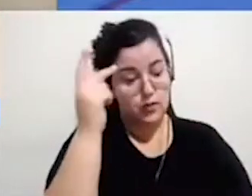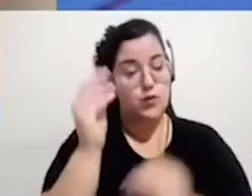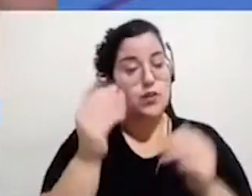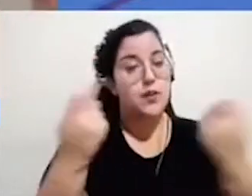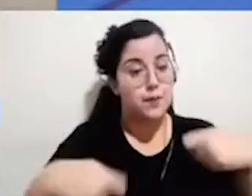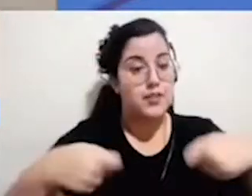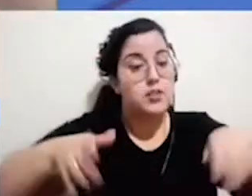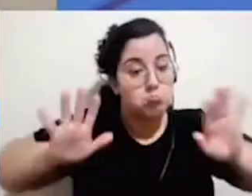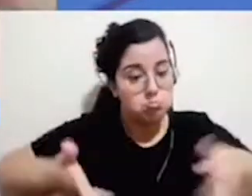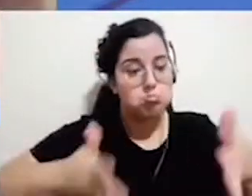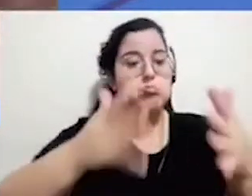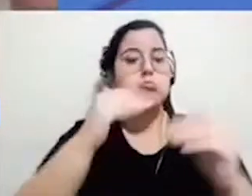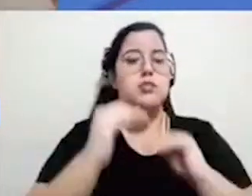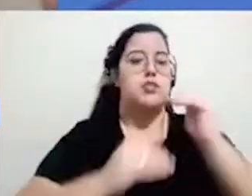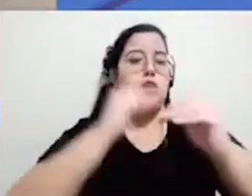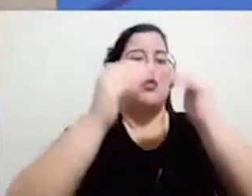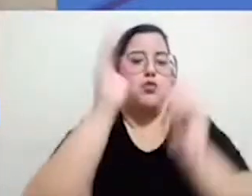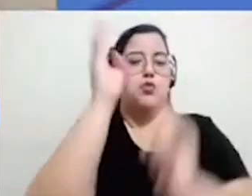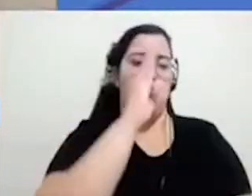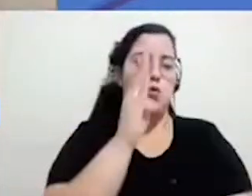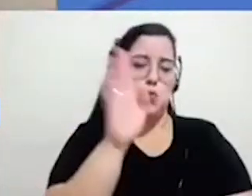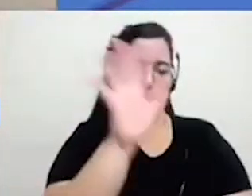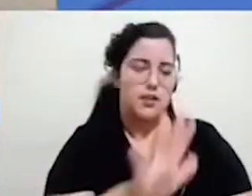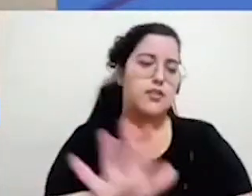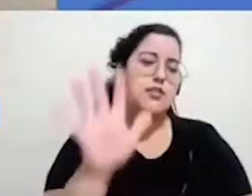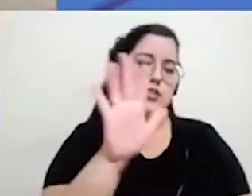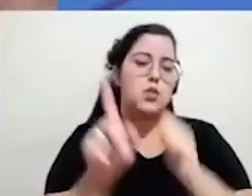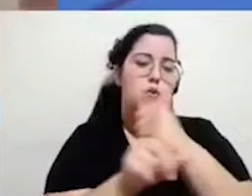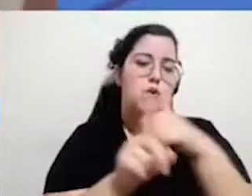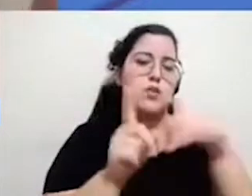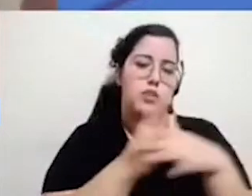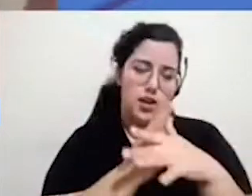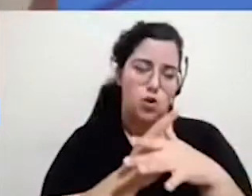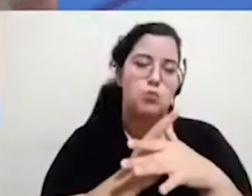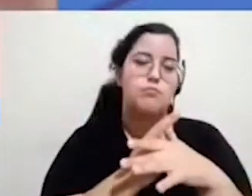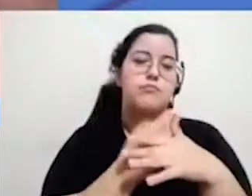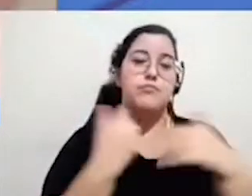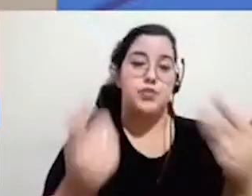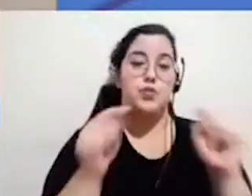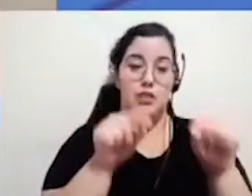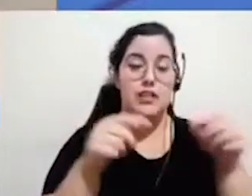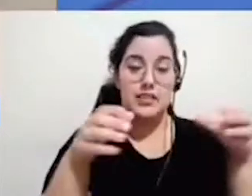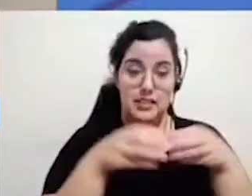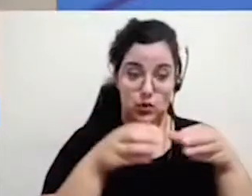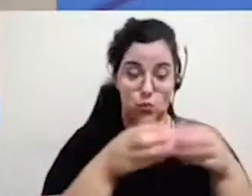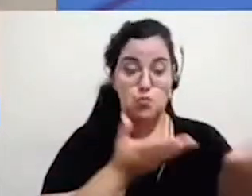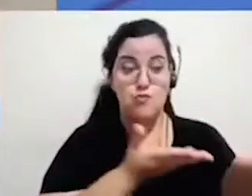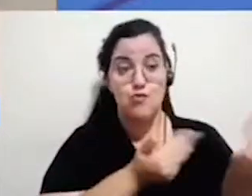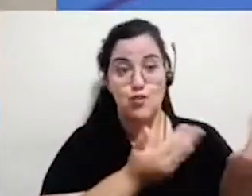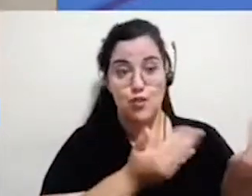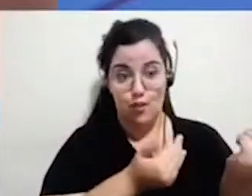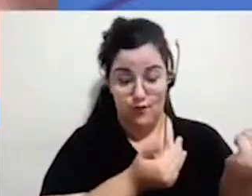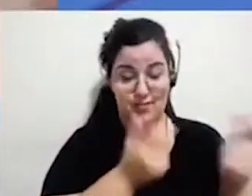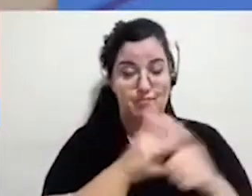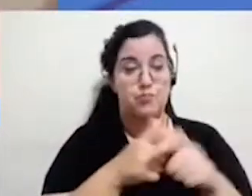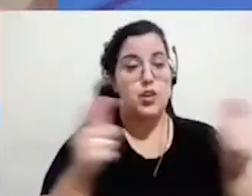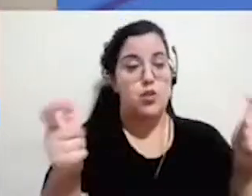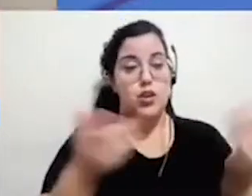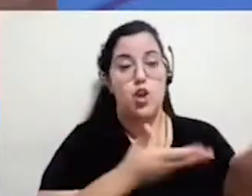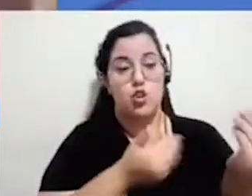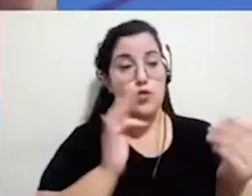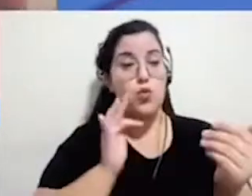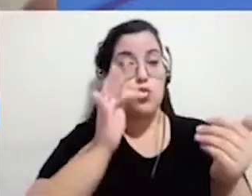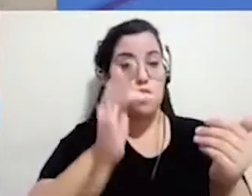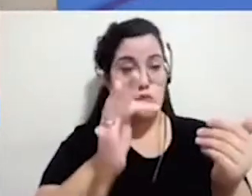crescer para todos os lados, culturalmente, socialmente. É esse grupo que hoje é de jovens e que vai assumir o país,